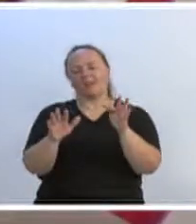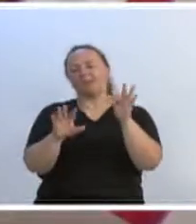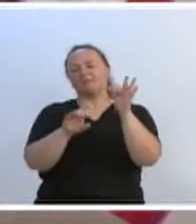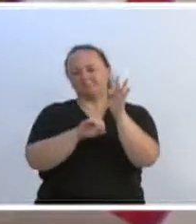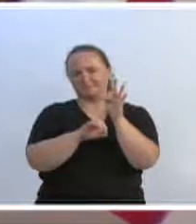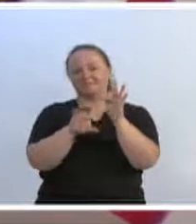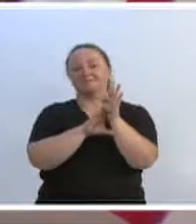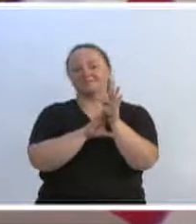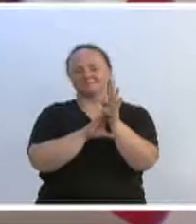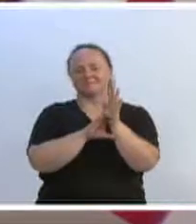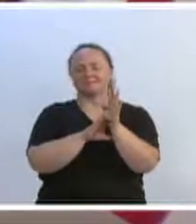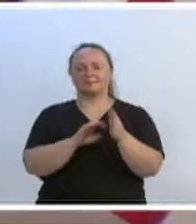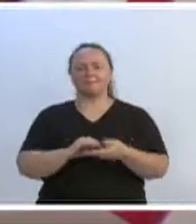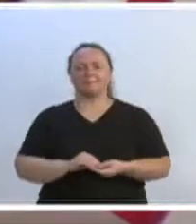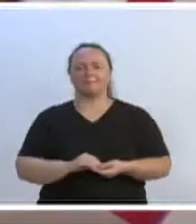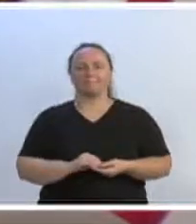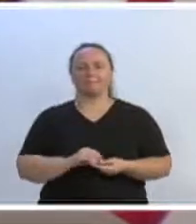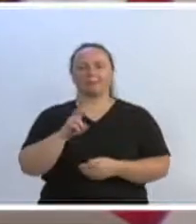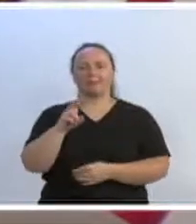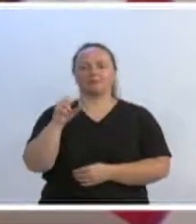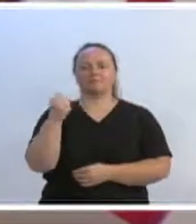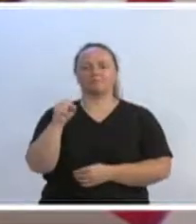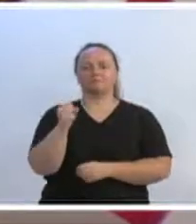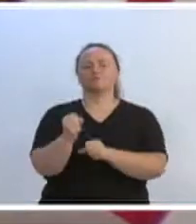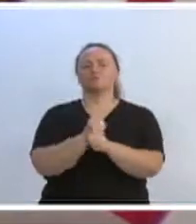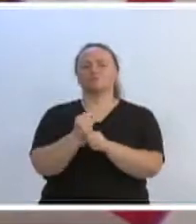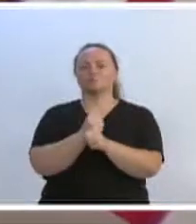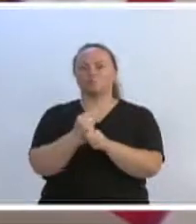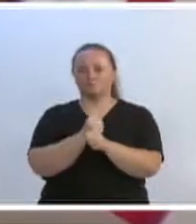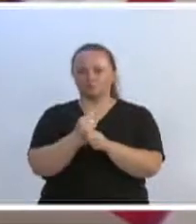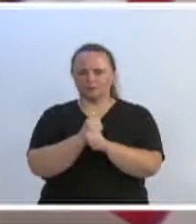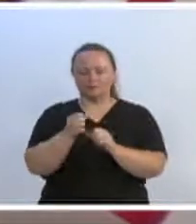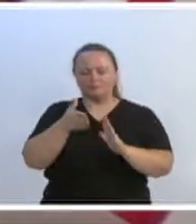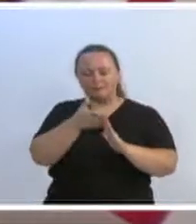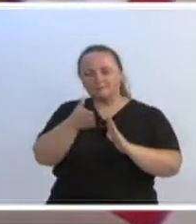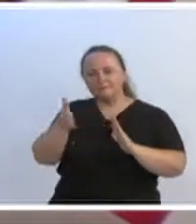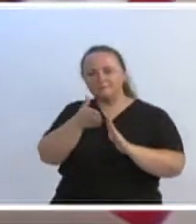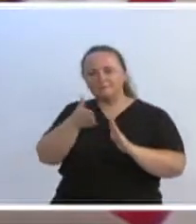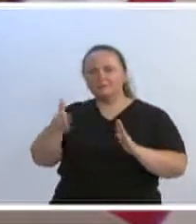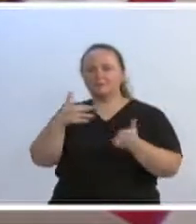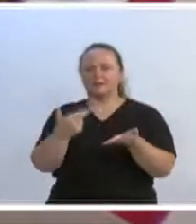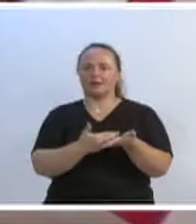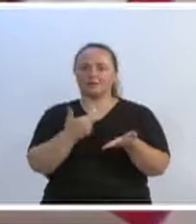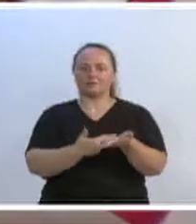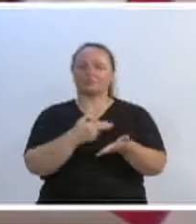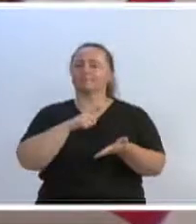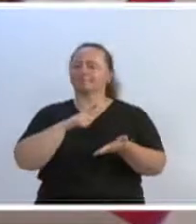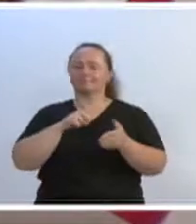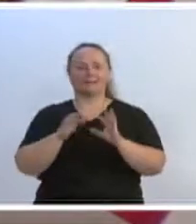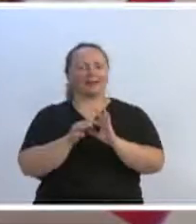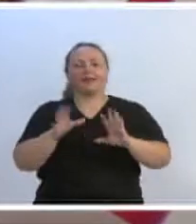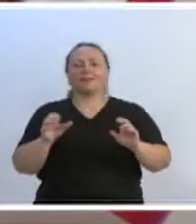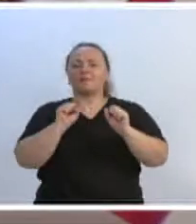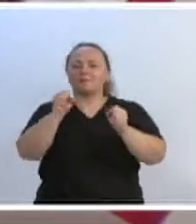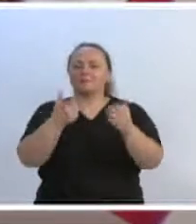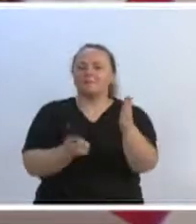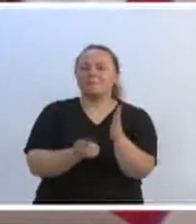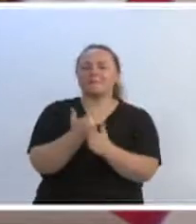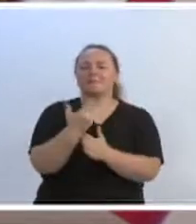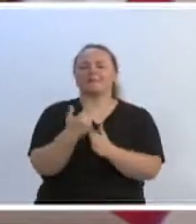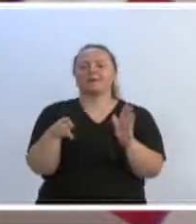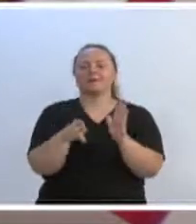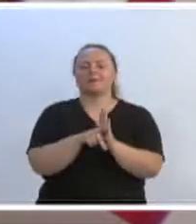passou a ser publicada em offset e até o ano 2000, a revista teve circulação mensal e, após